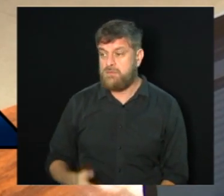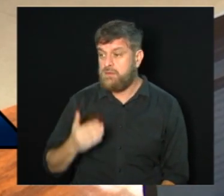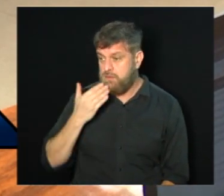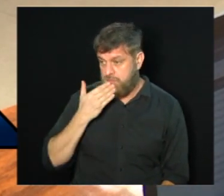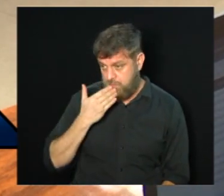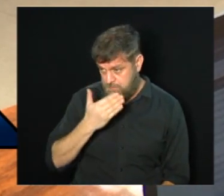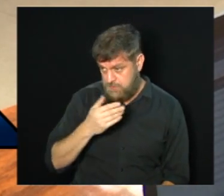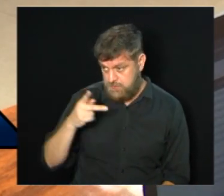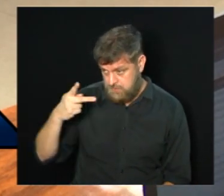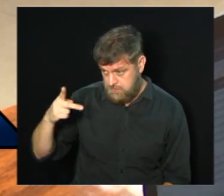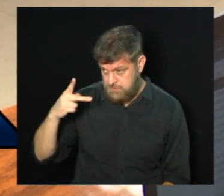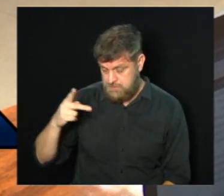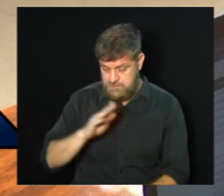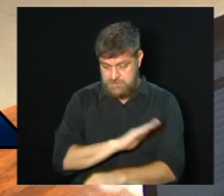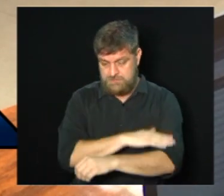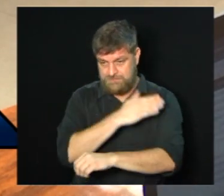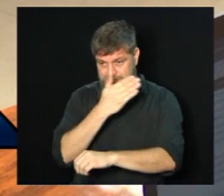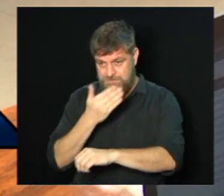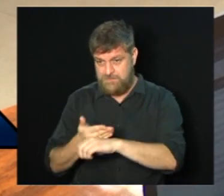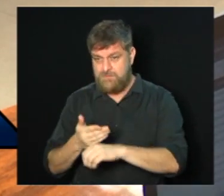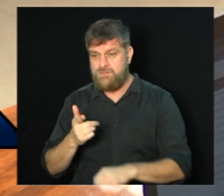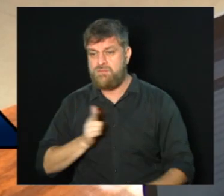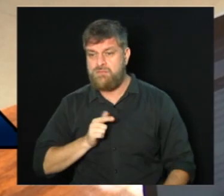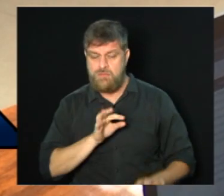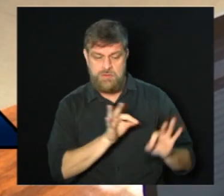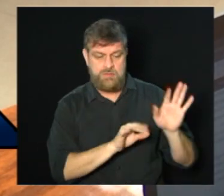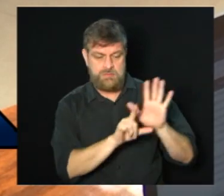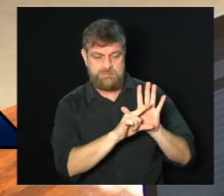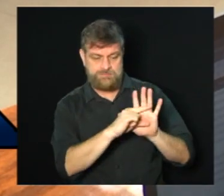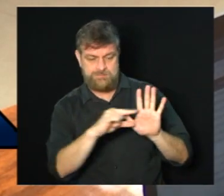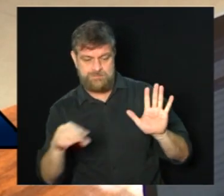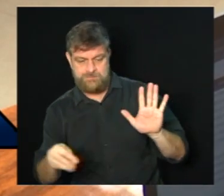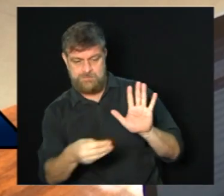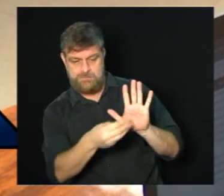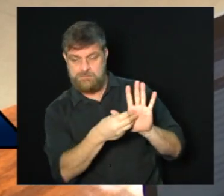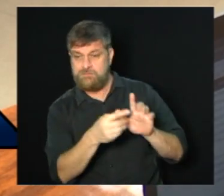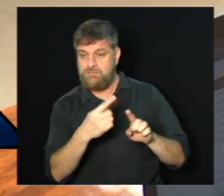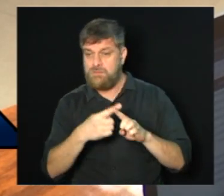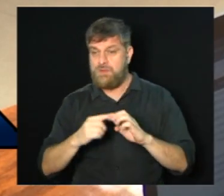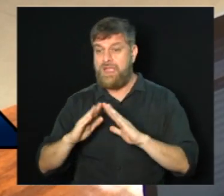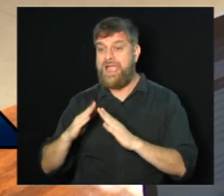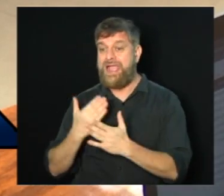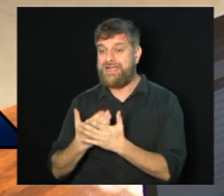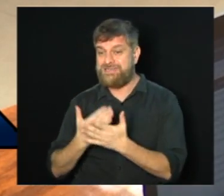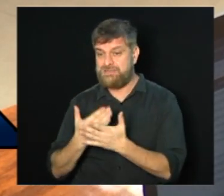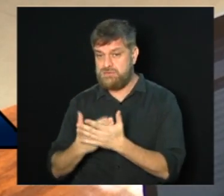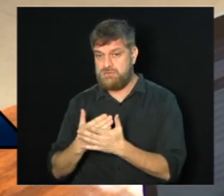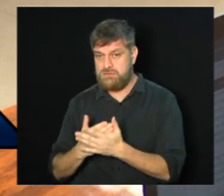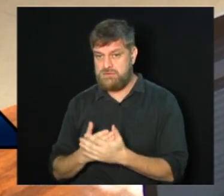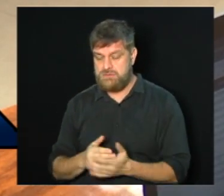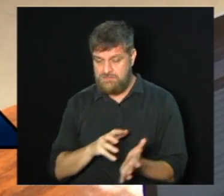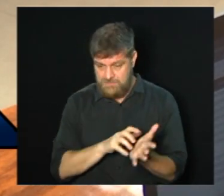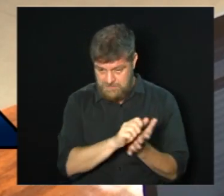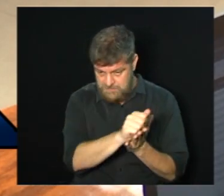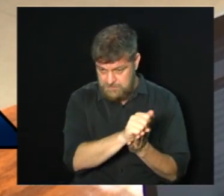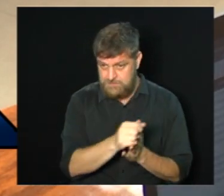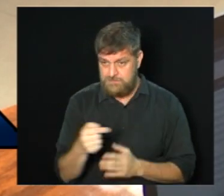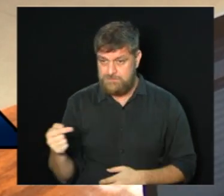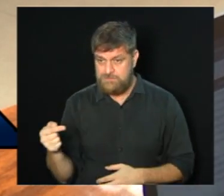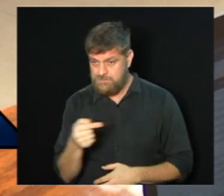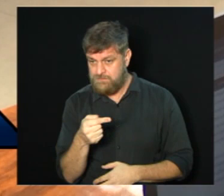solicitação, ela está contemplada no projeto porque as escolas vão se habilitar. E